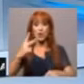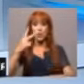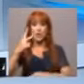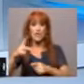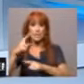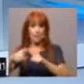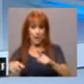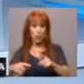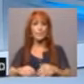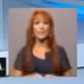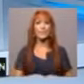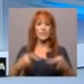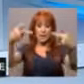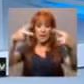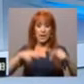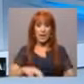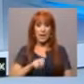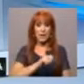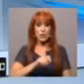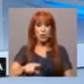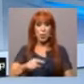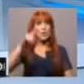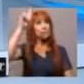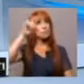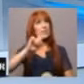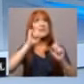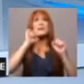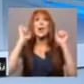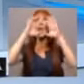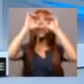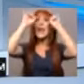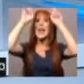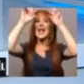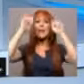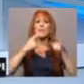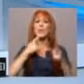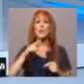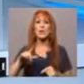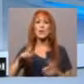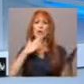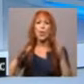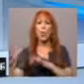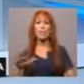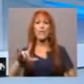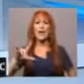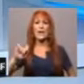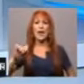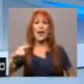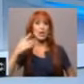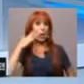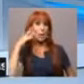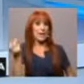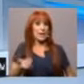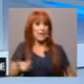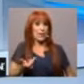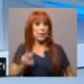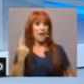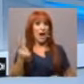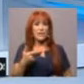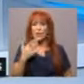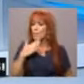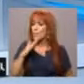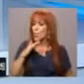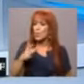metros. Para a região sul, um dia de céu limpo, o vento a soprar do quadrante leste, em geral fraco, soprando por vezes